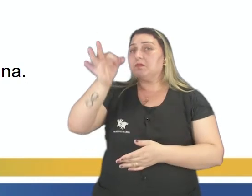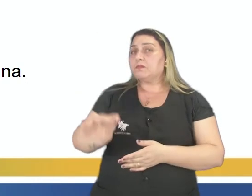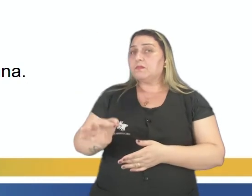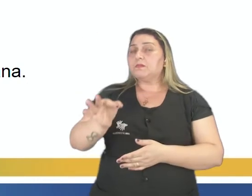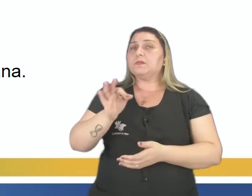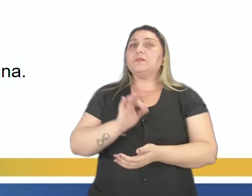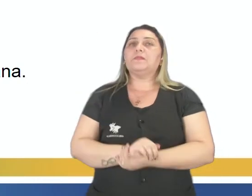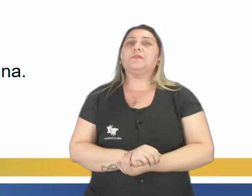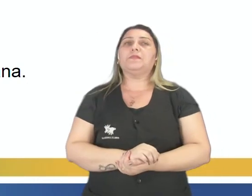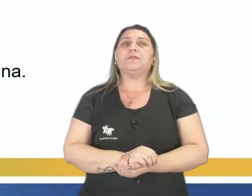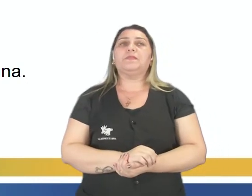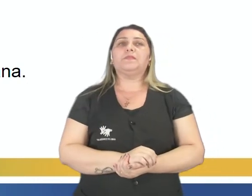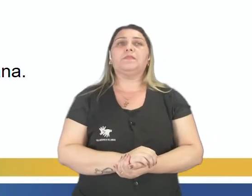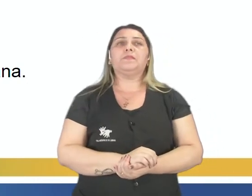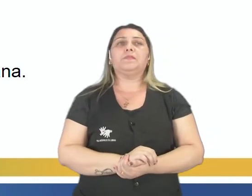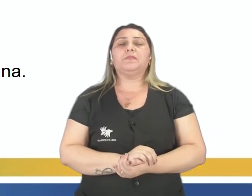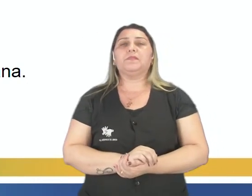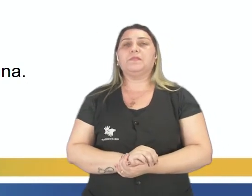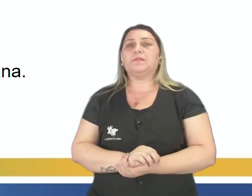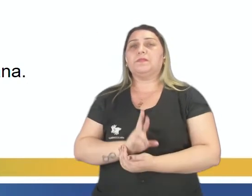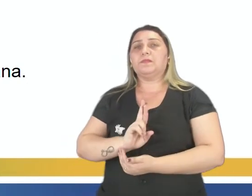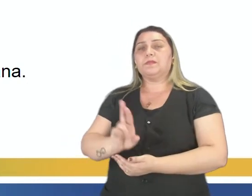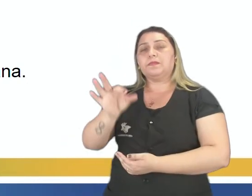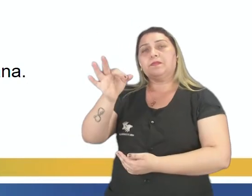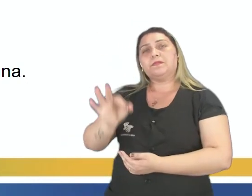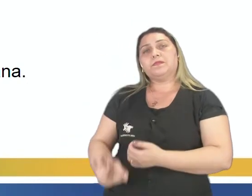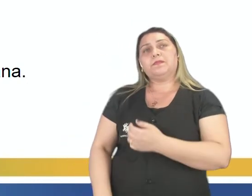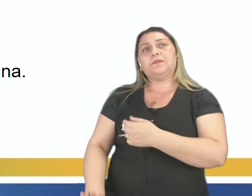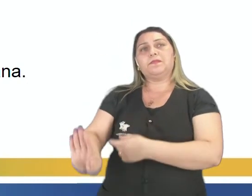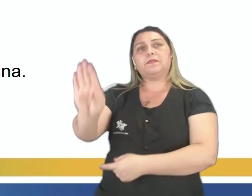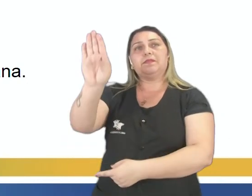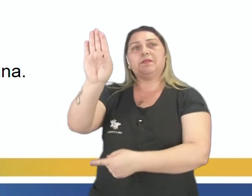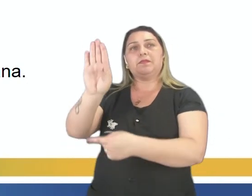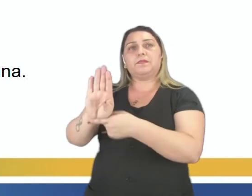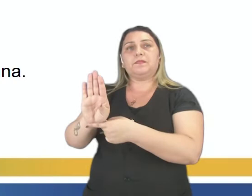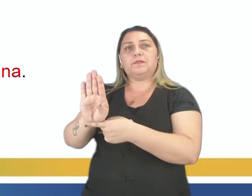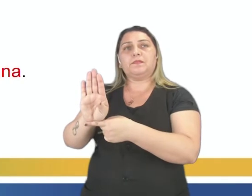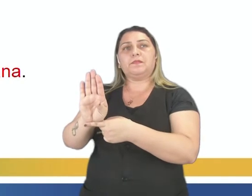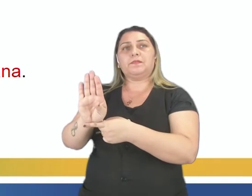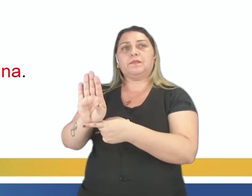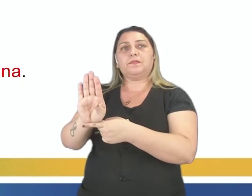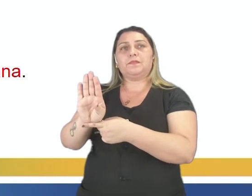alternativa correta? Temos como alternativa correta a letra